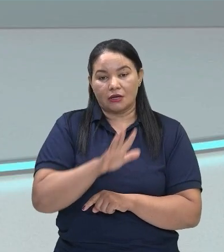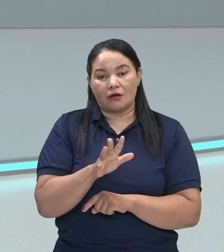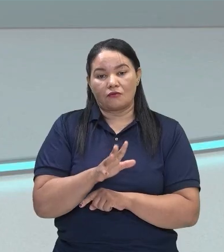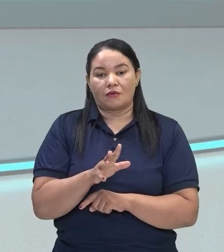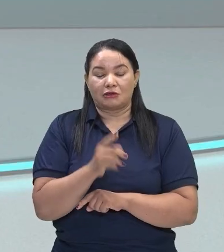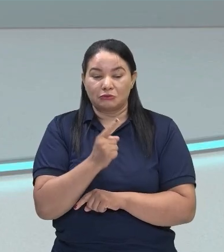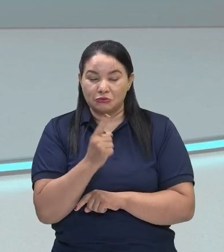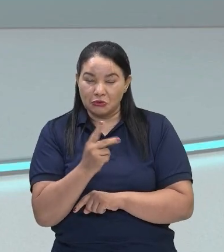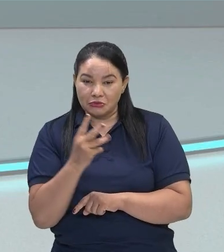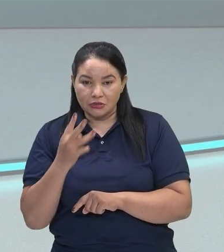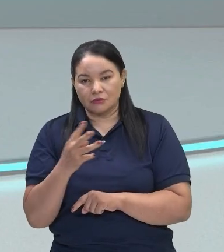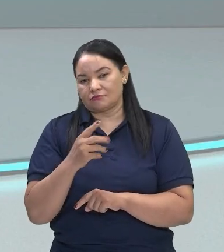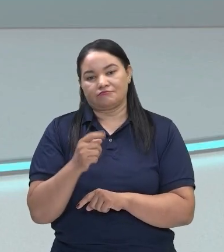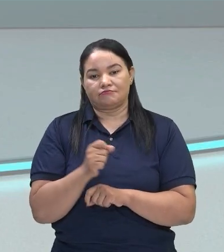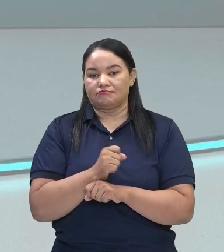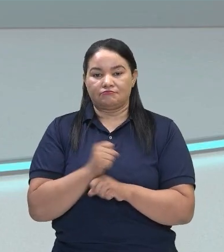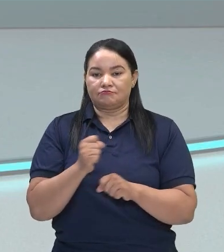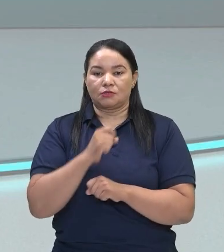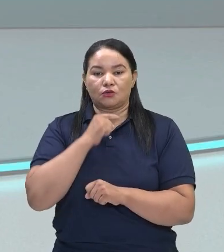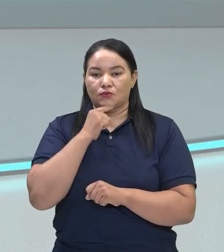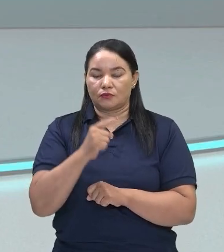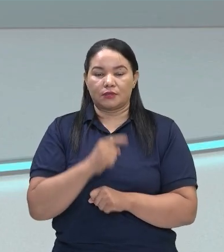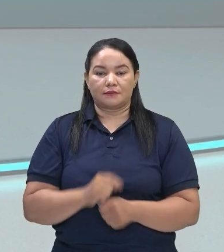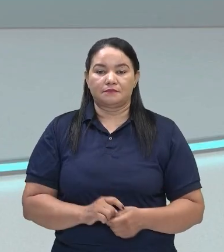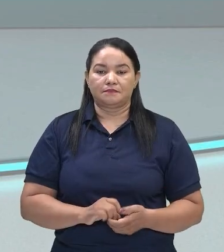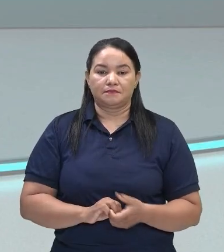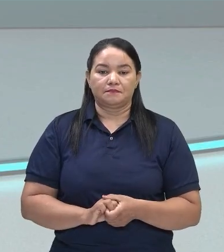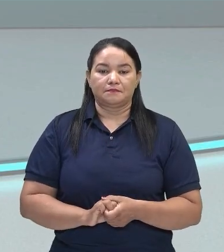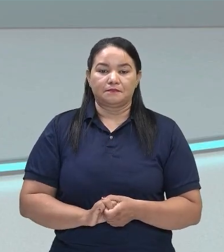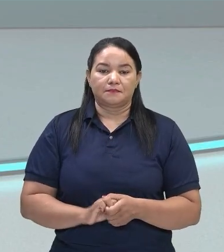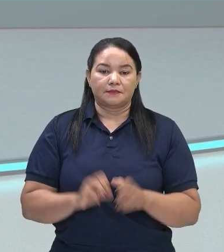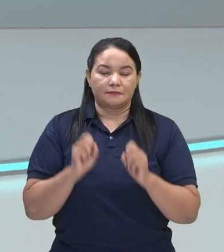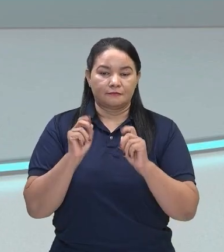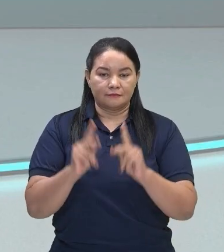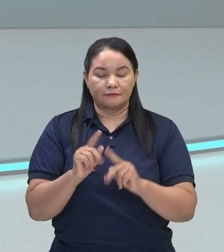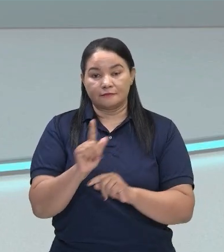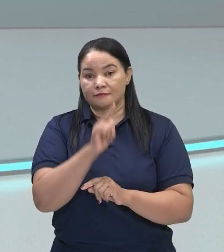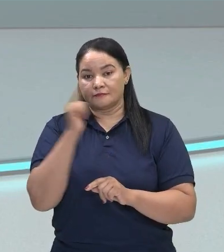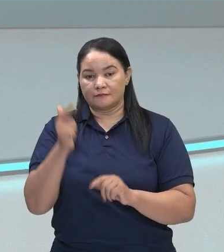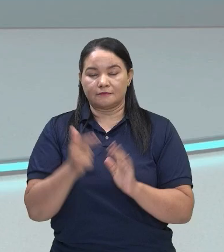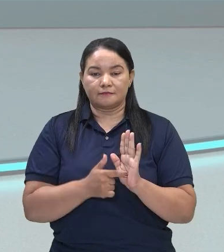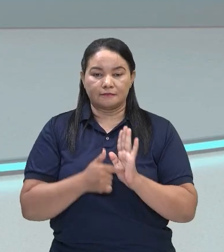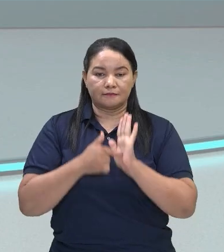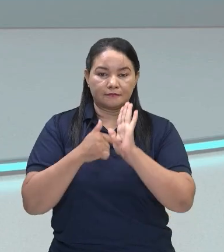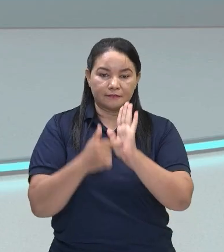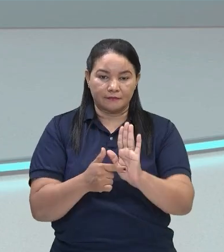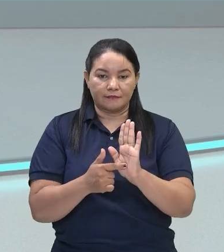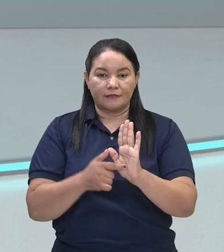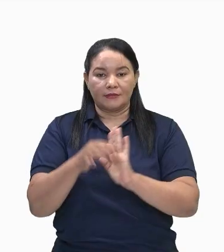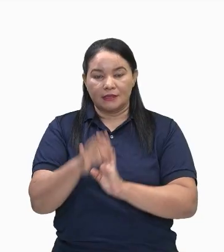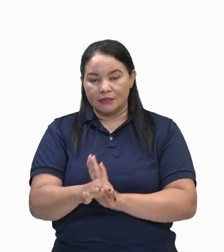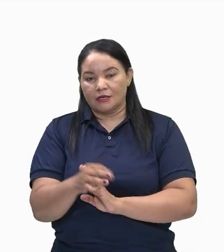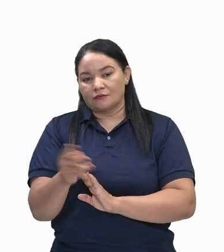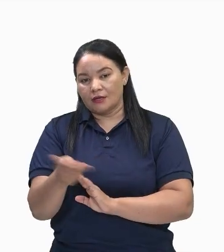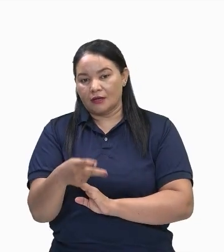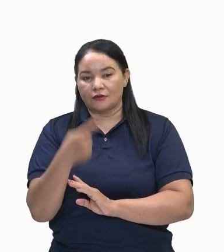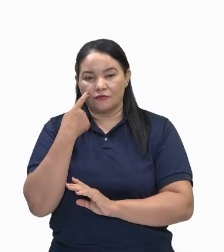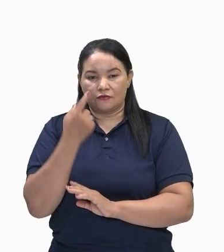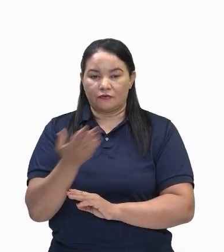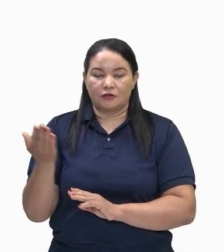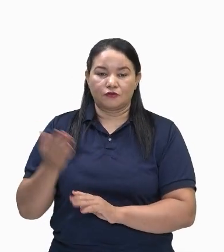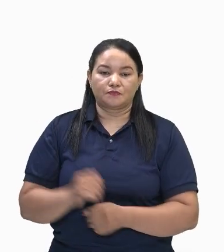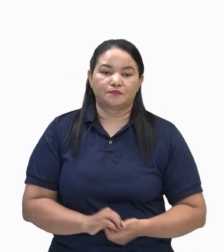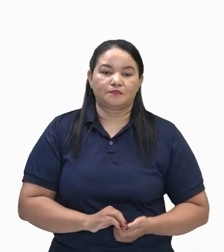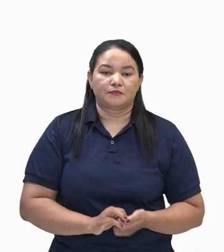Líquidos, de modo geral, são incontáveis, ok? Vou mostrar para vocês agora um certo ou errado sobre